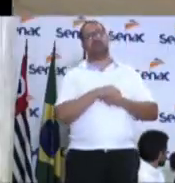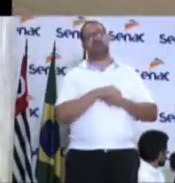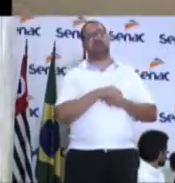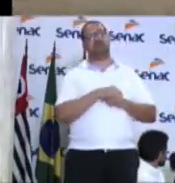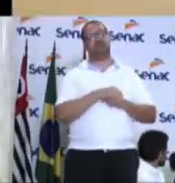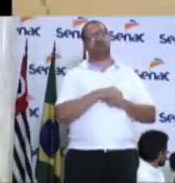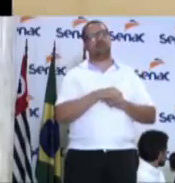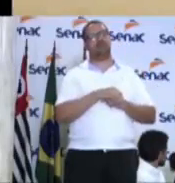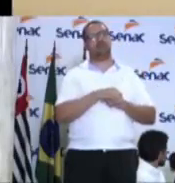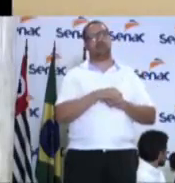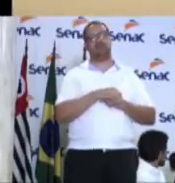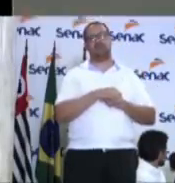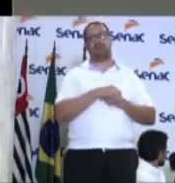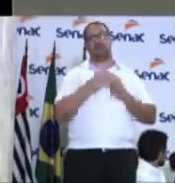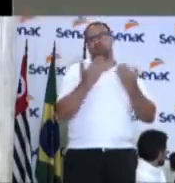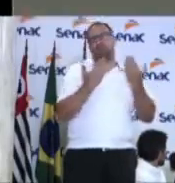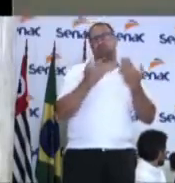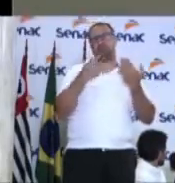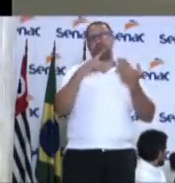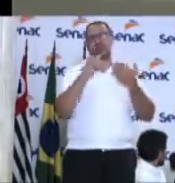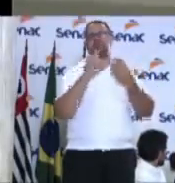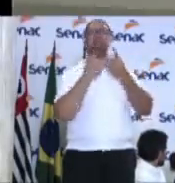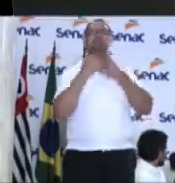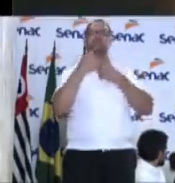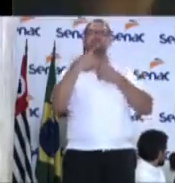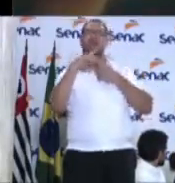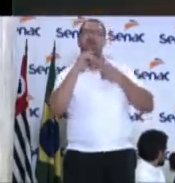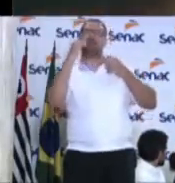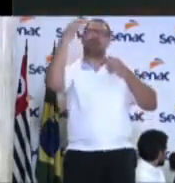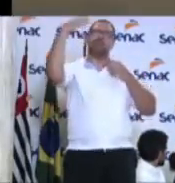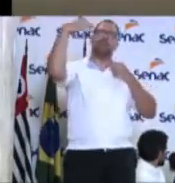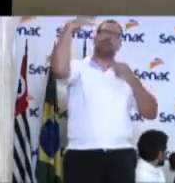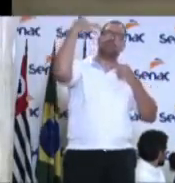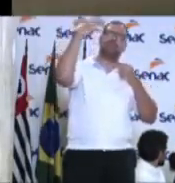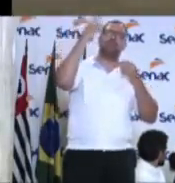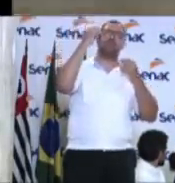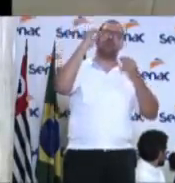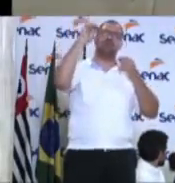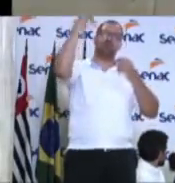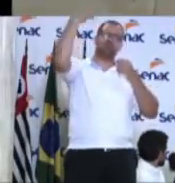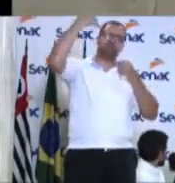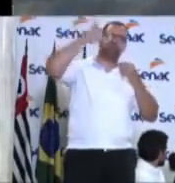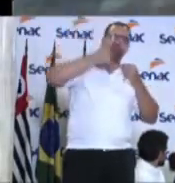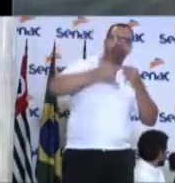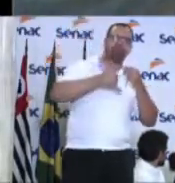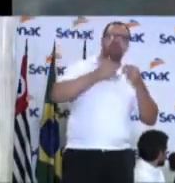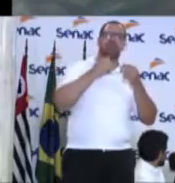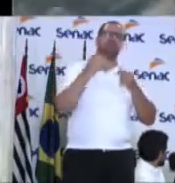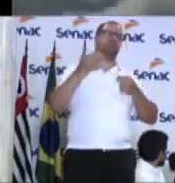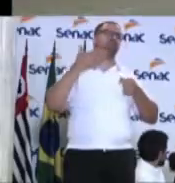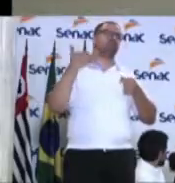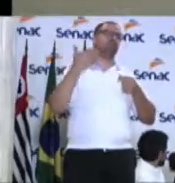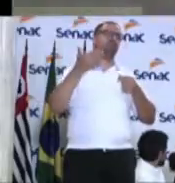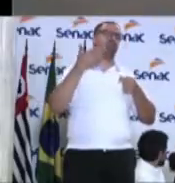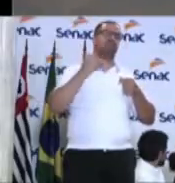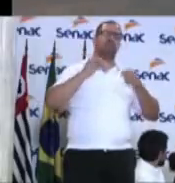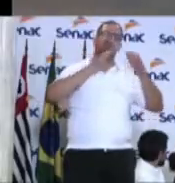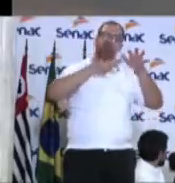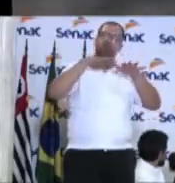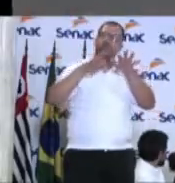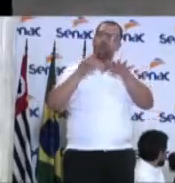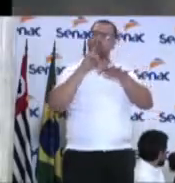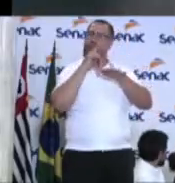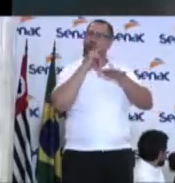Independente da sua vontade, vai ventar, vai fazer calor, vai chover, vai cair raio, vai ter onda, não vai ter onda.